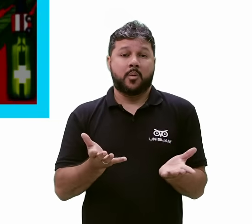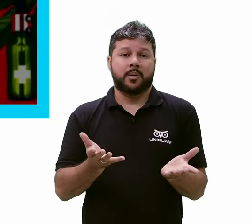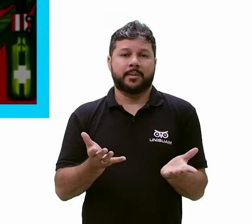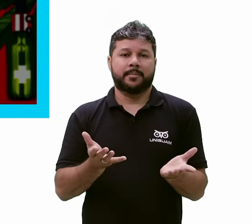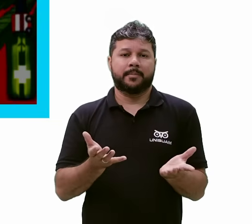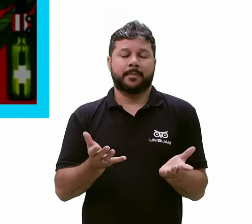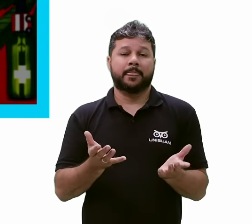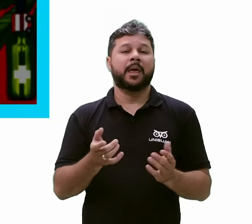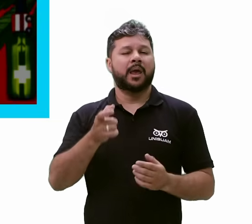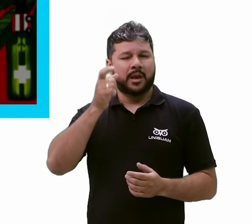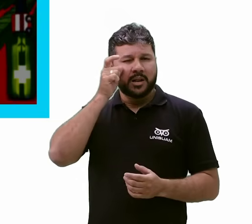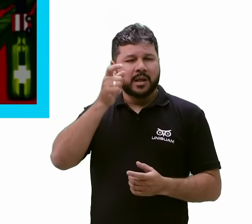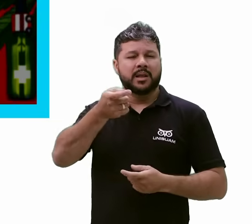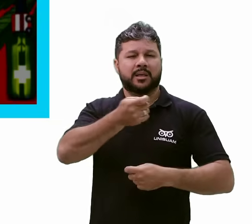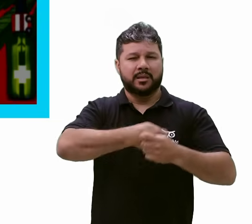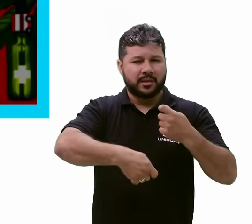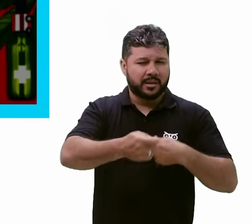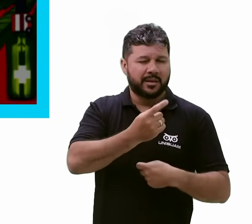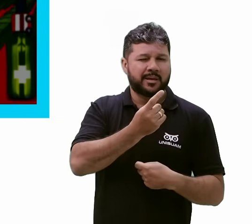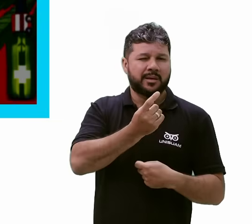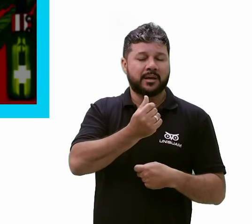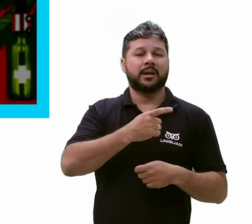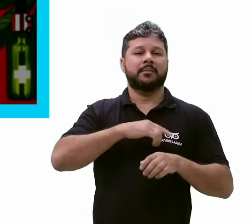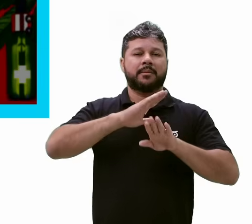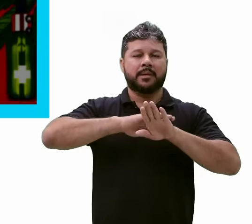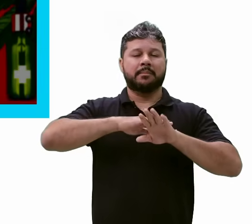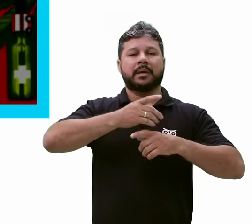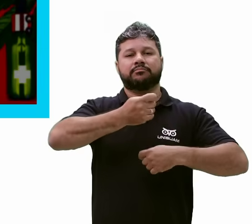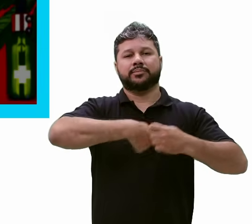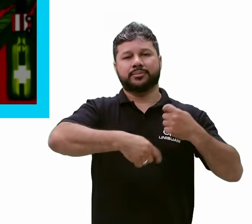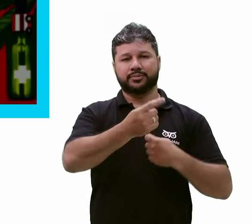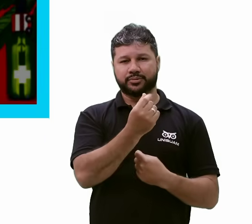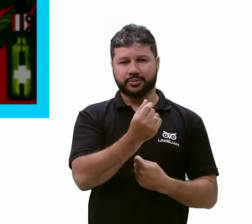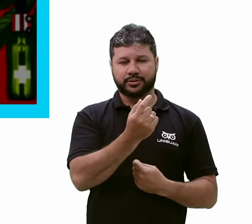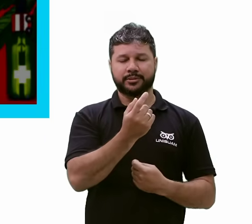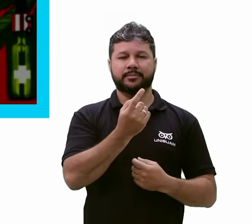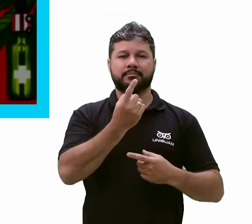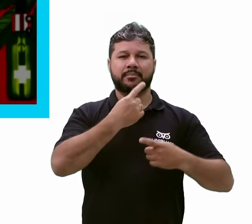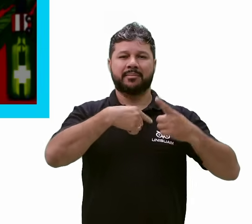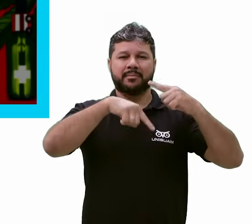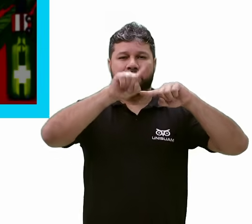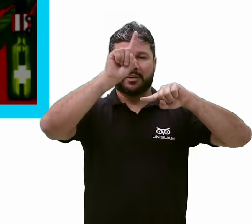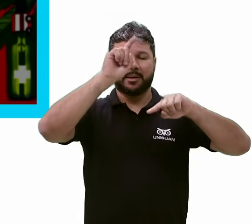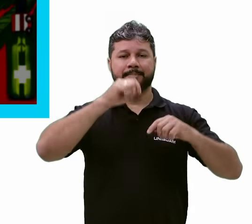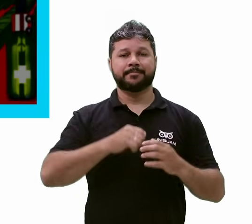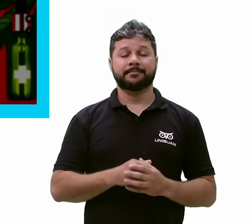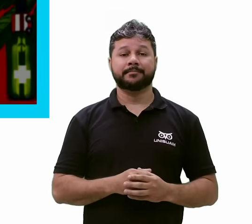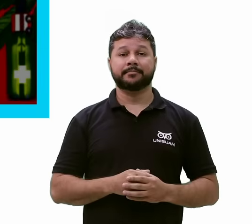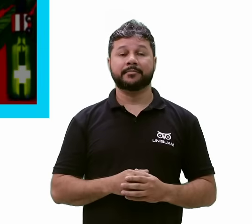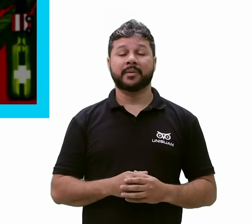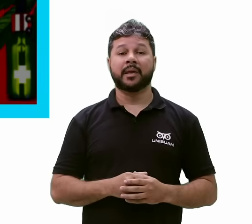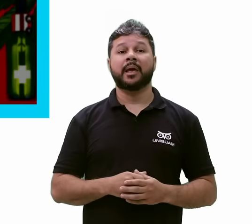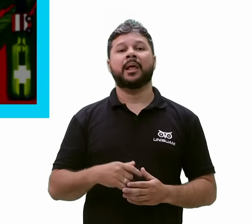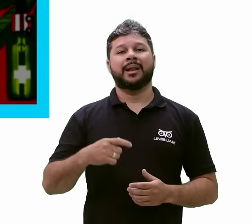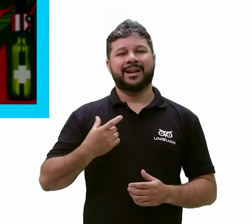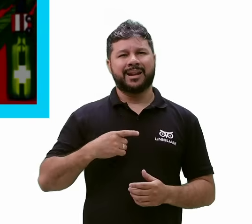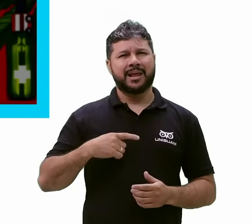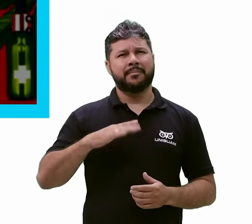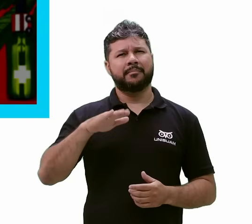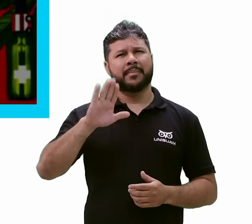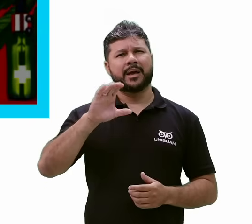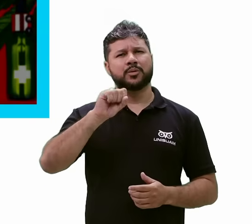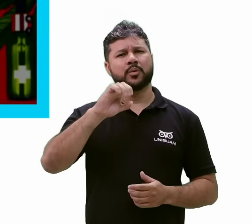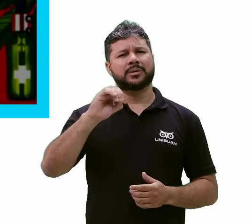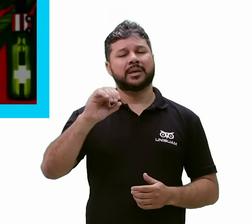Por interesses comerciais, interesses econômicos, tá? a gente tem mais de